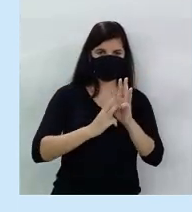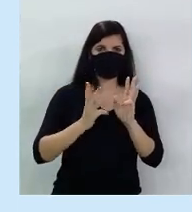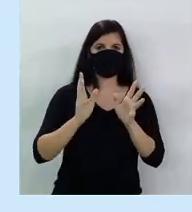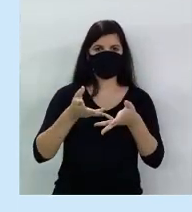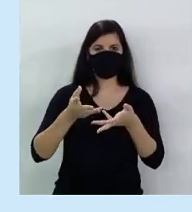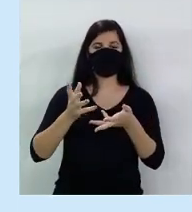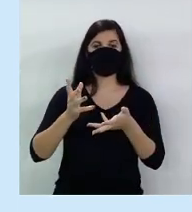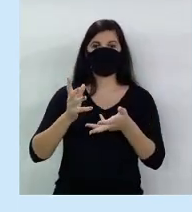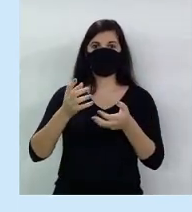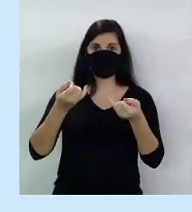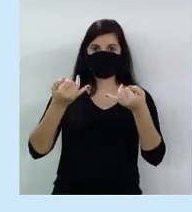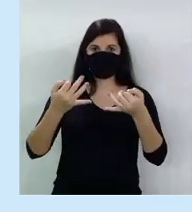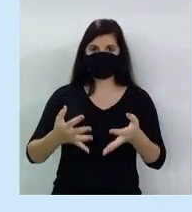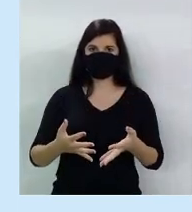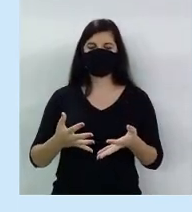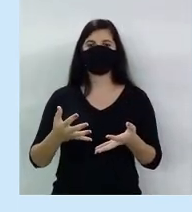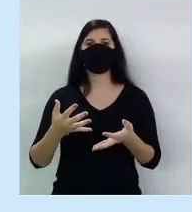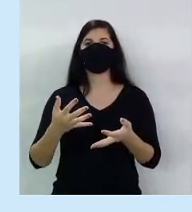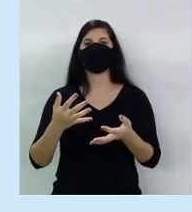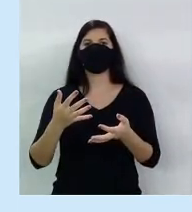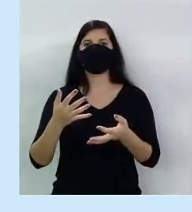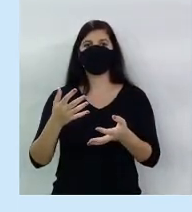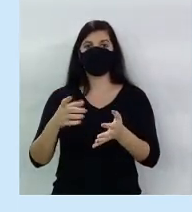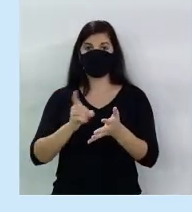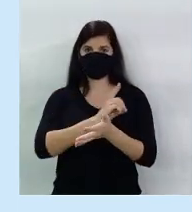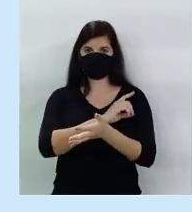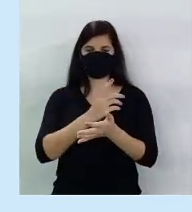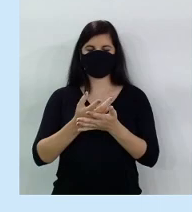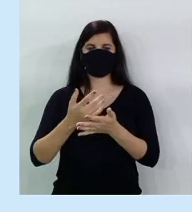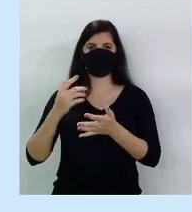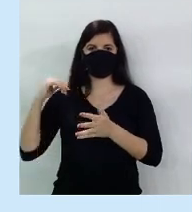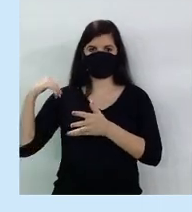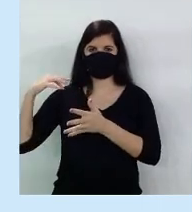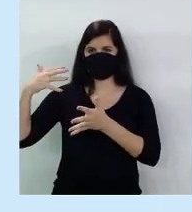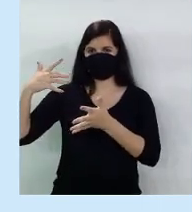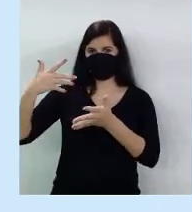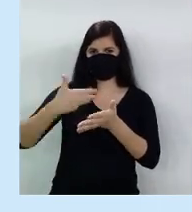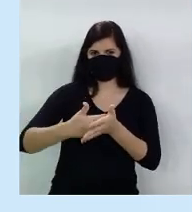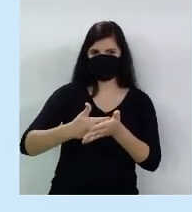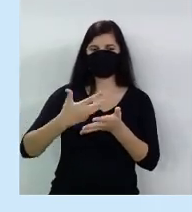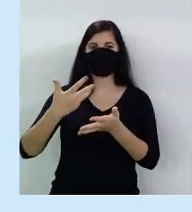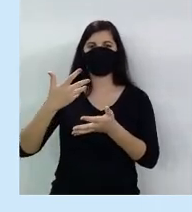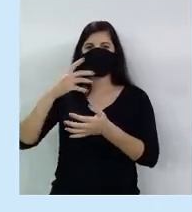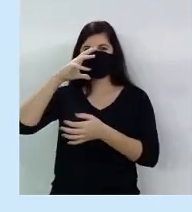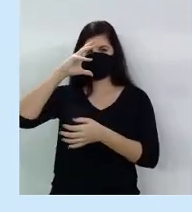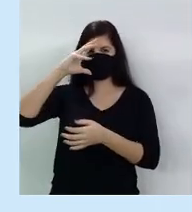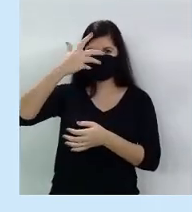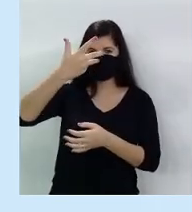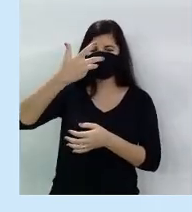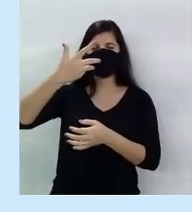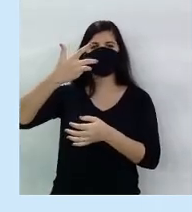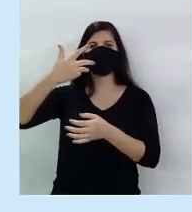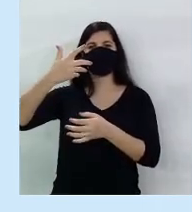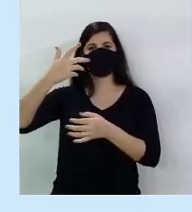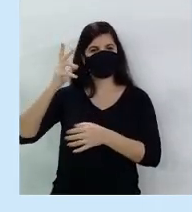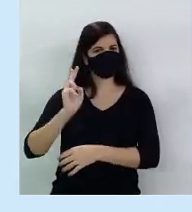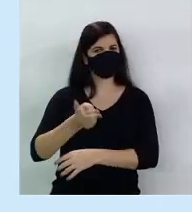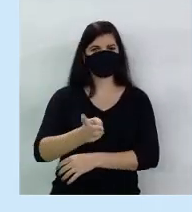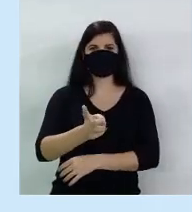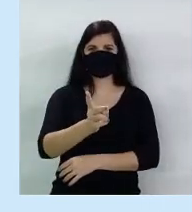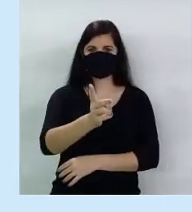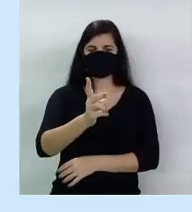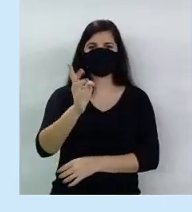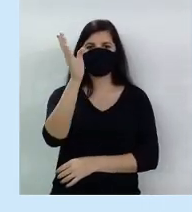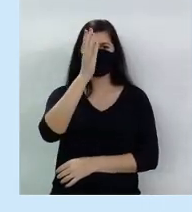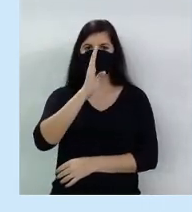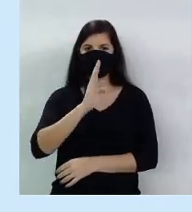justamente quando eu falei a vocês no começo que é uma tradição que ocorreu, que ocorre, que está presente aqui em